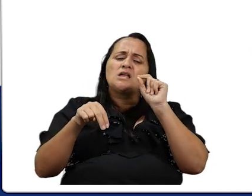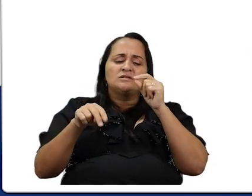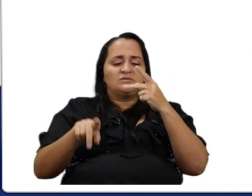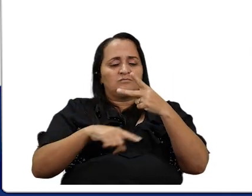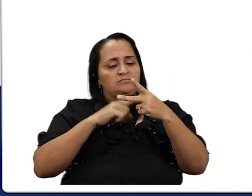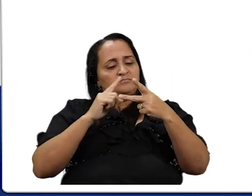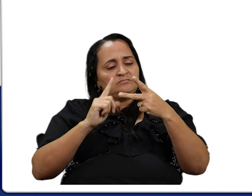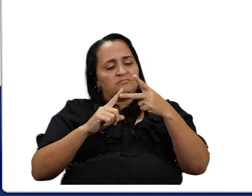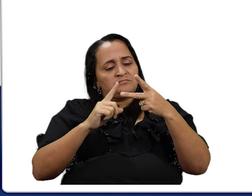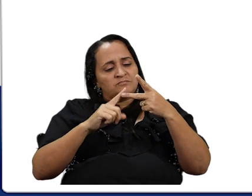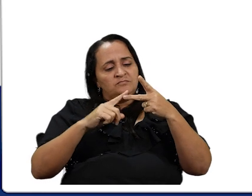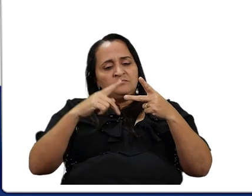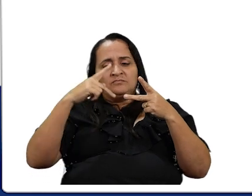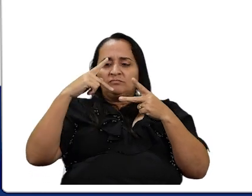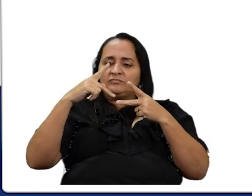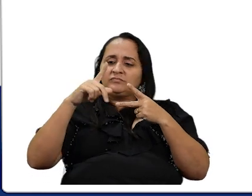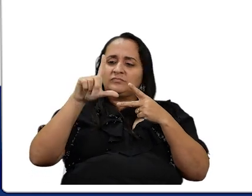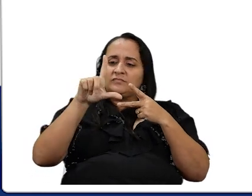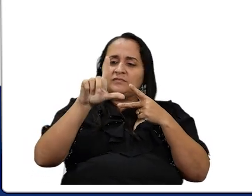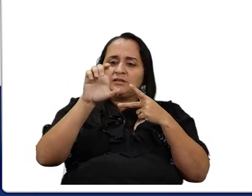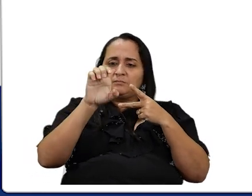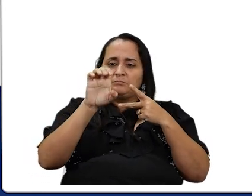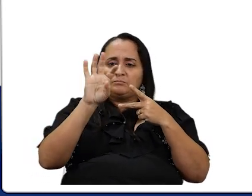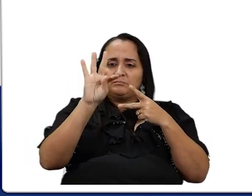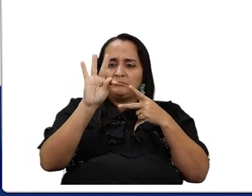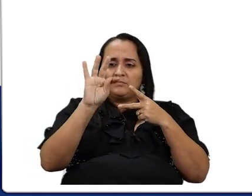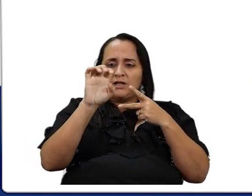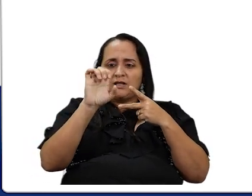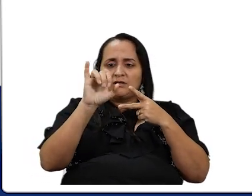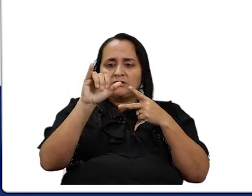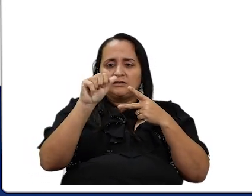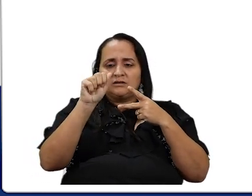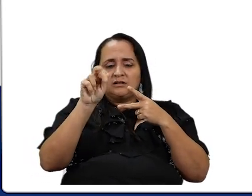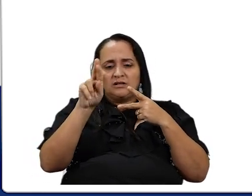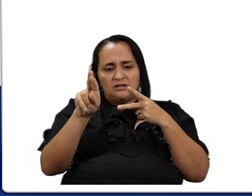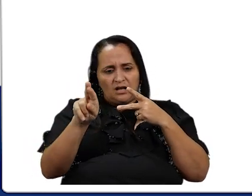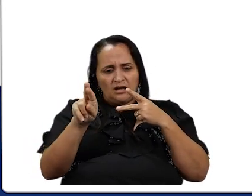Pleitear? Será que você já viu essa palavra em algum lugar?